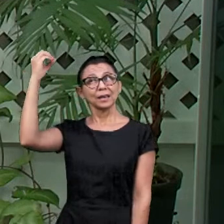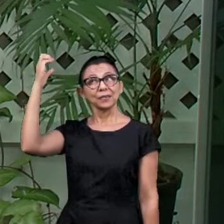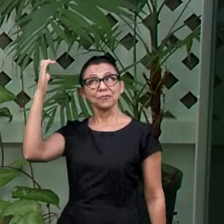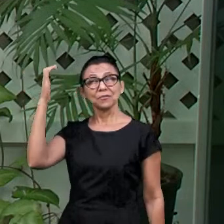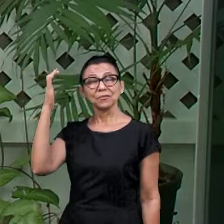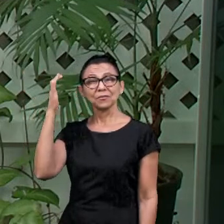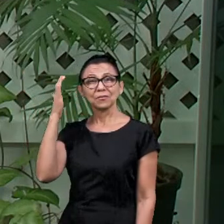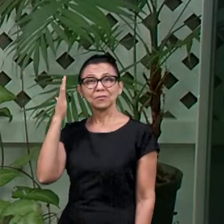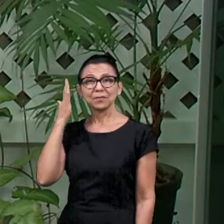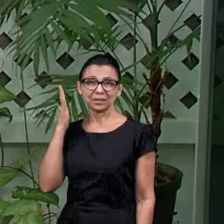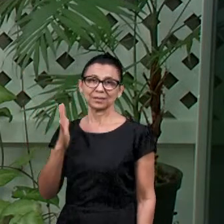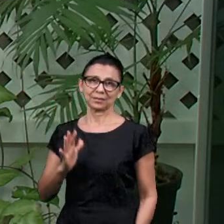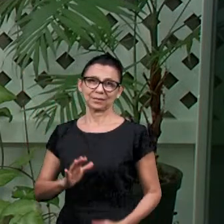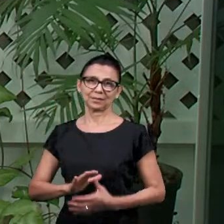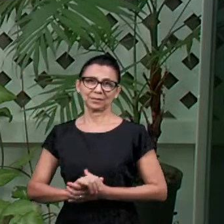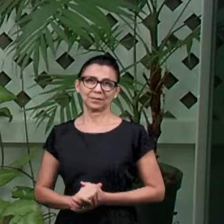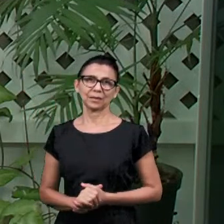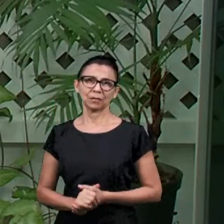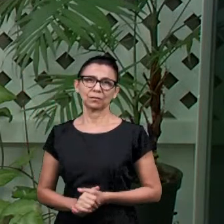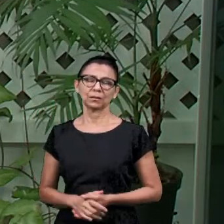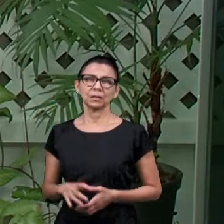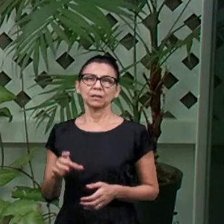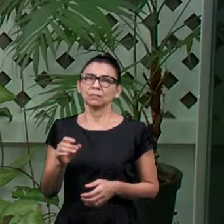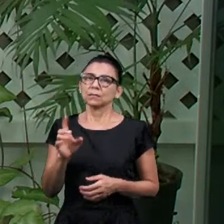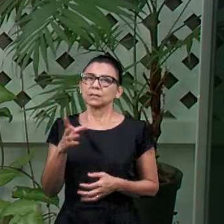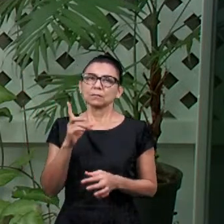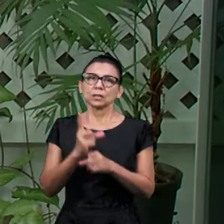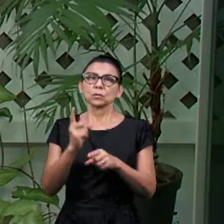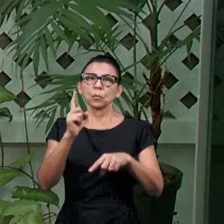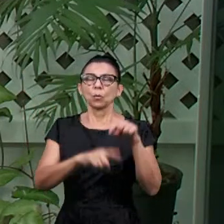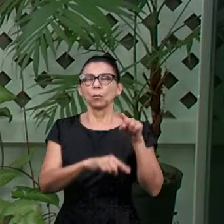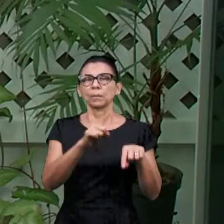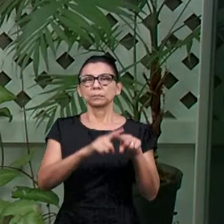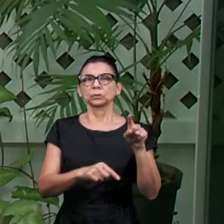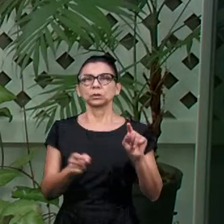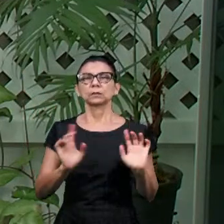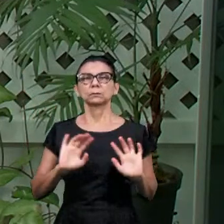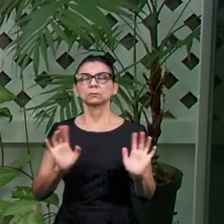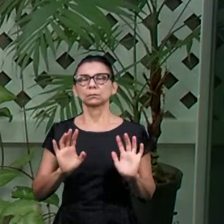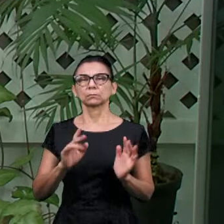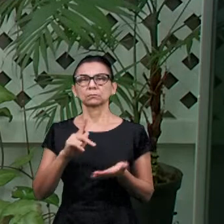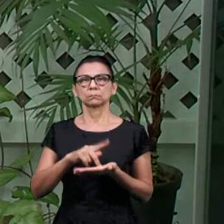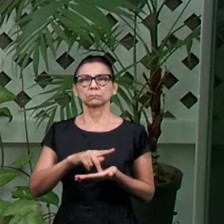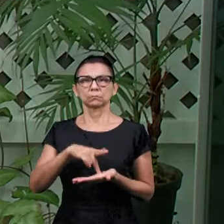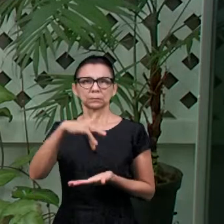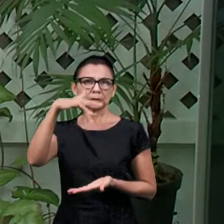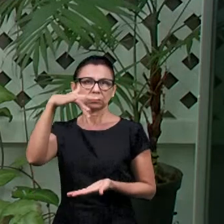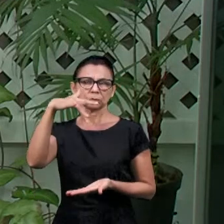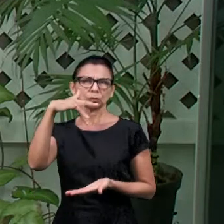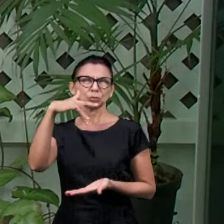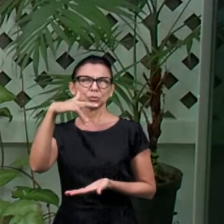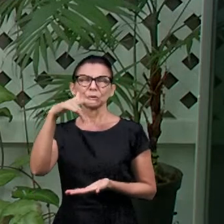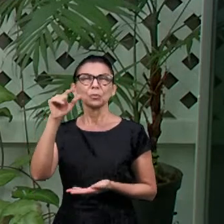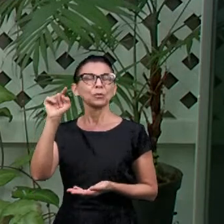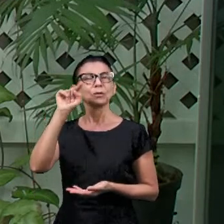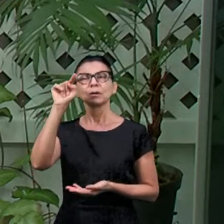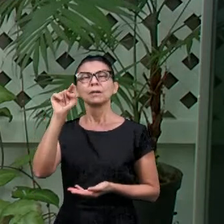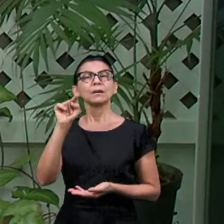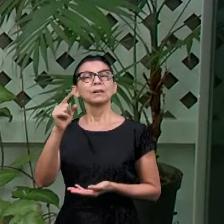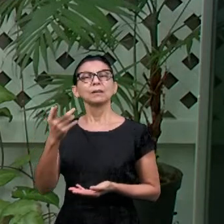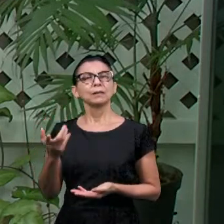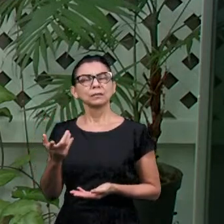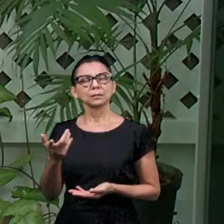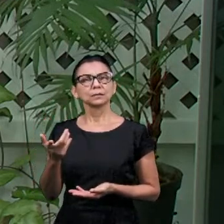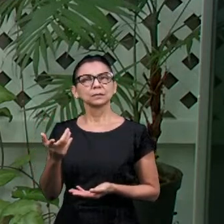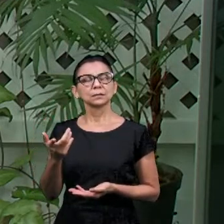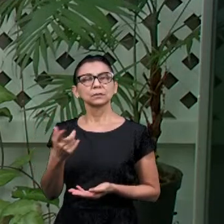descobriu simplesmente uma caixa, um caixote, você descobriu um tesouro. Então, que tesouro é esse? Então, você